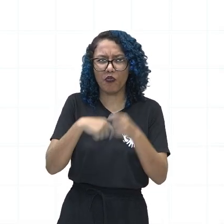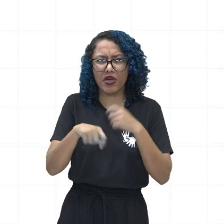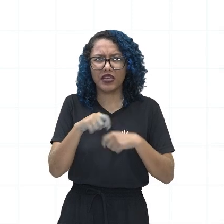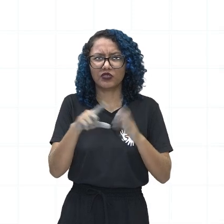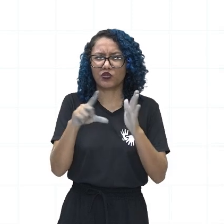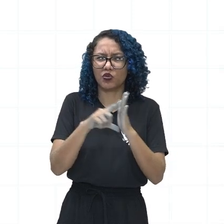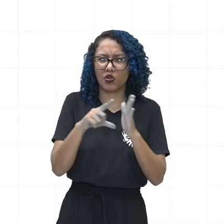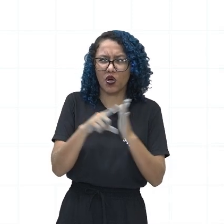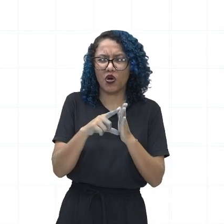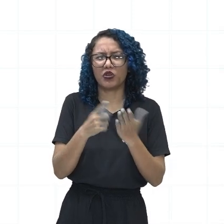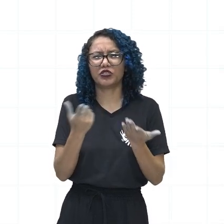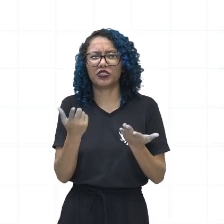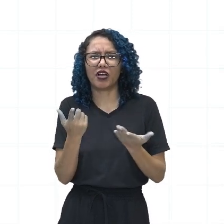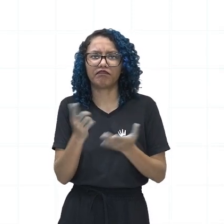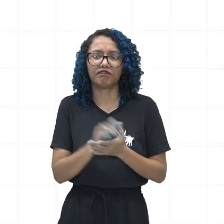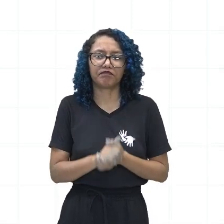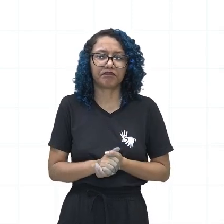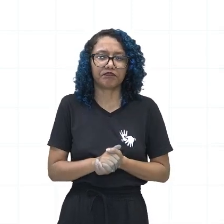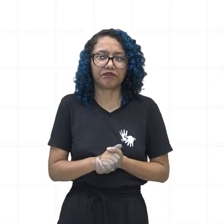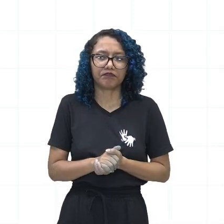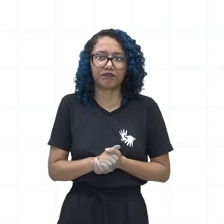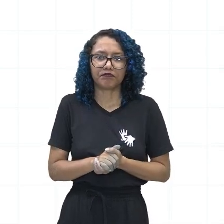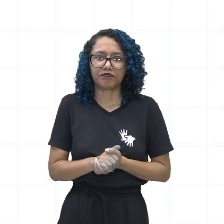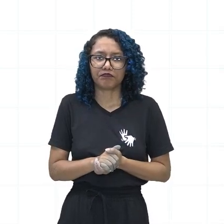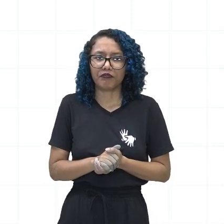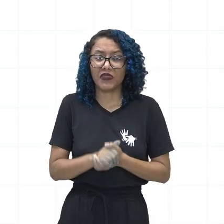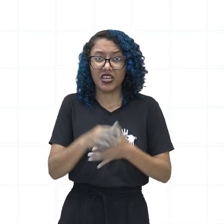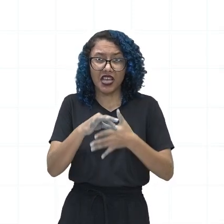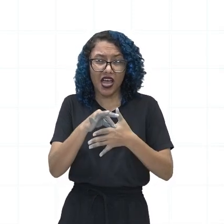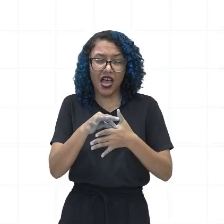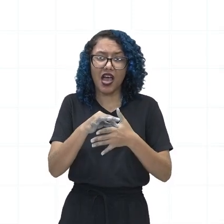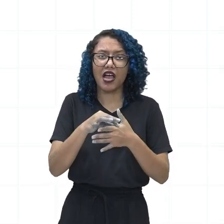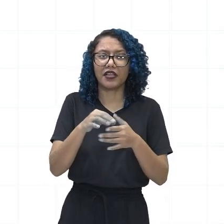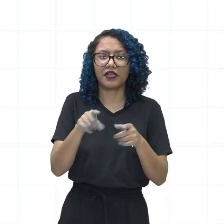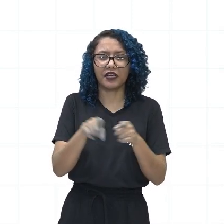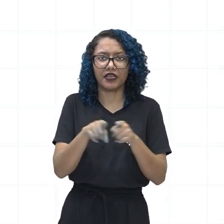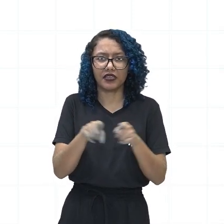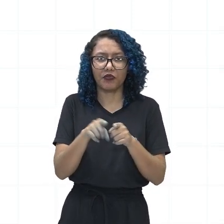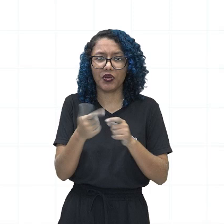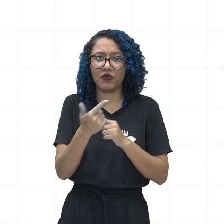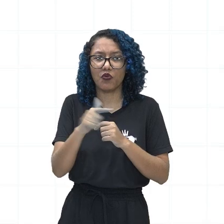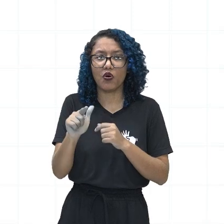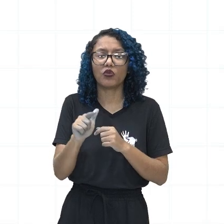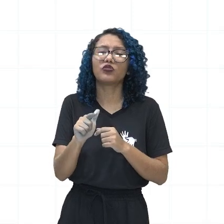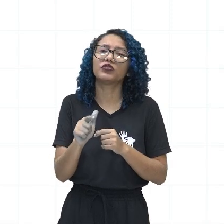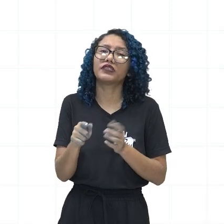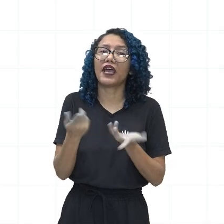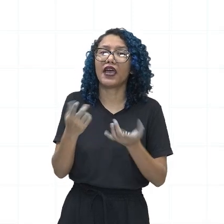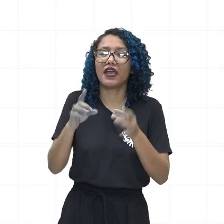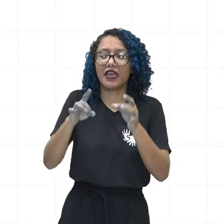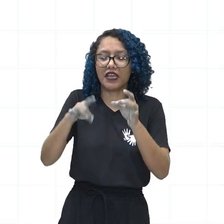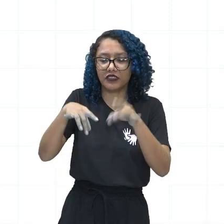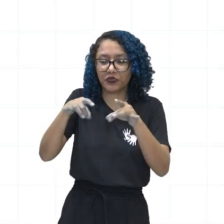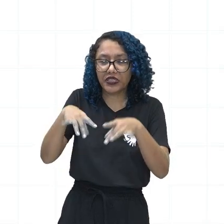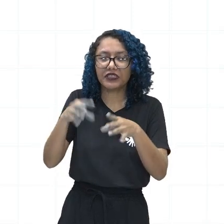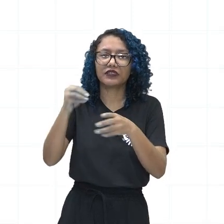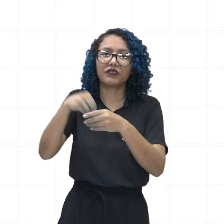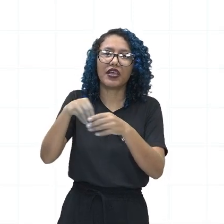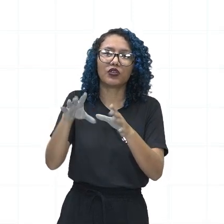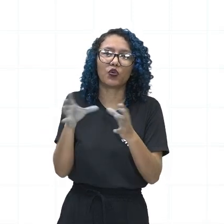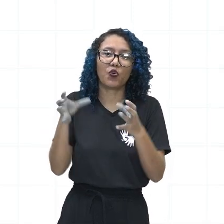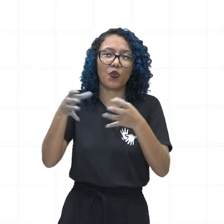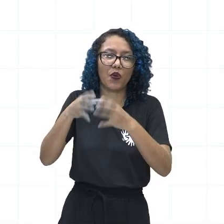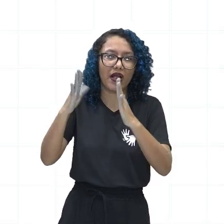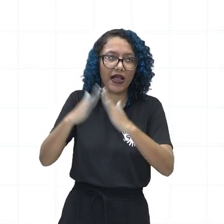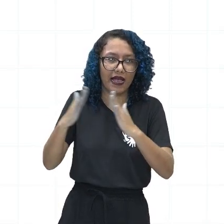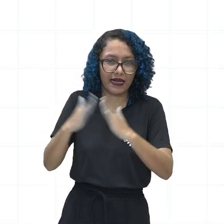mercearias, e cerca de 60% é oriundo do desperdício familiar nos lares. Então note que